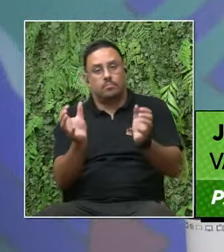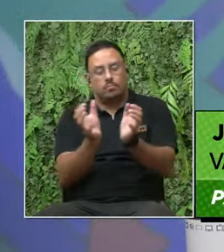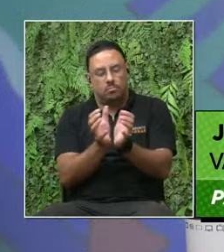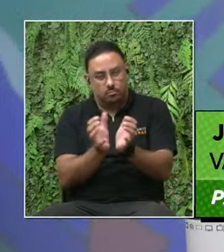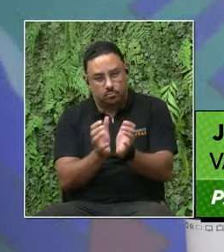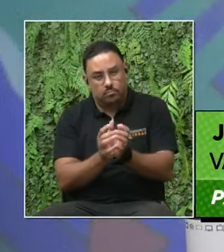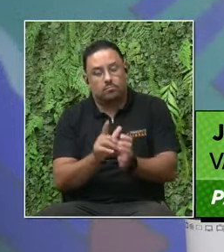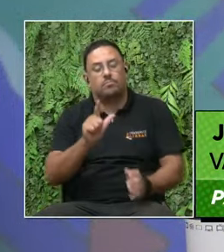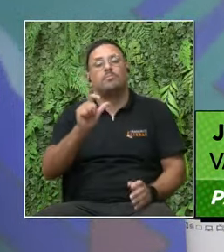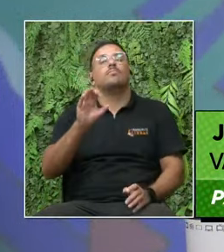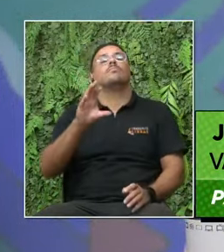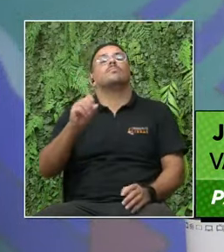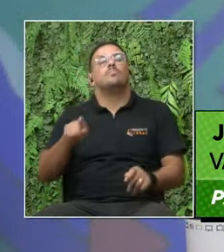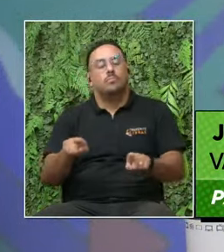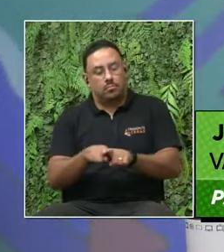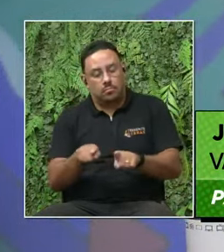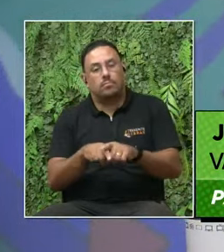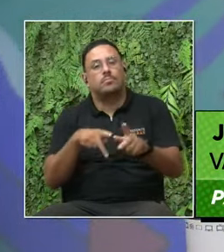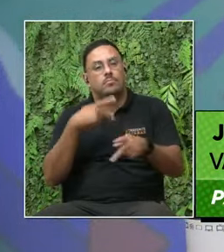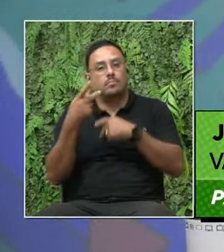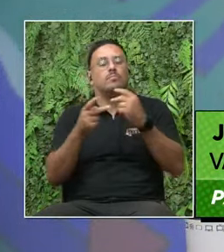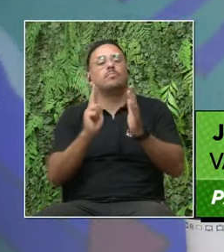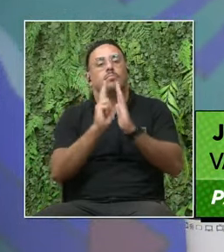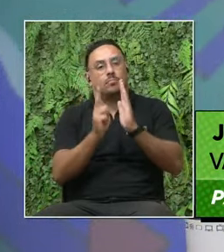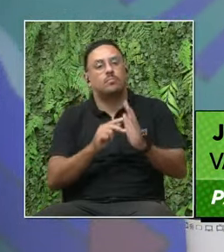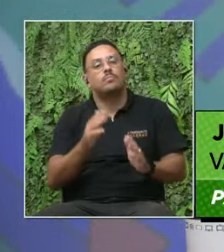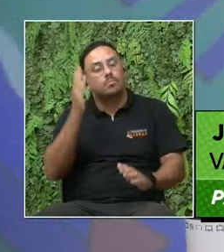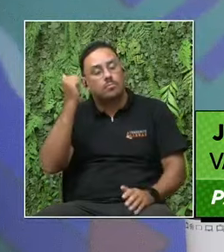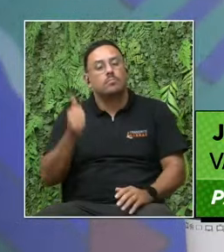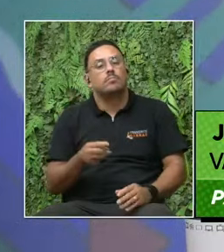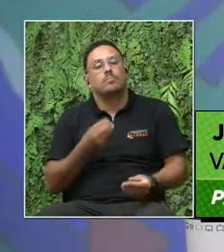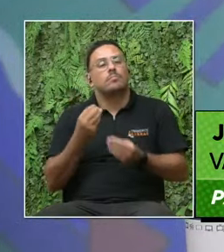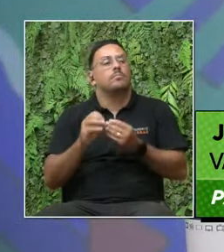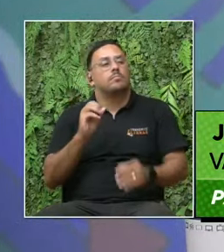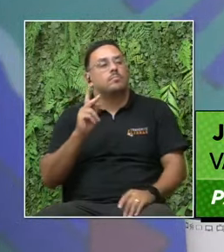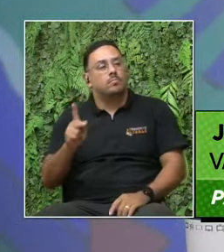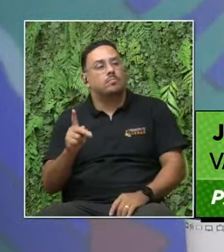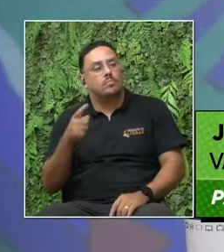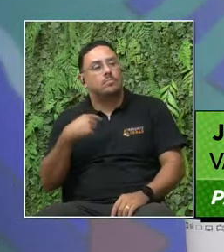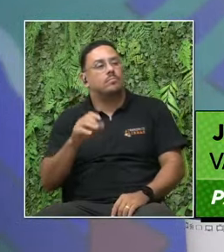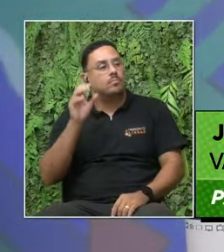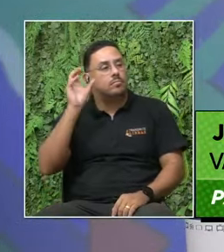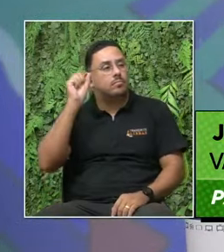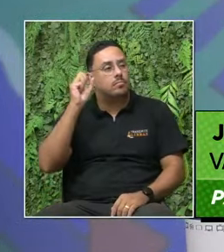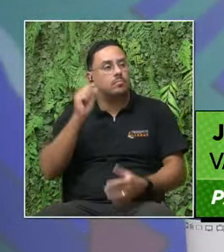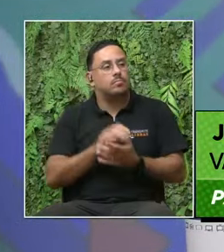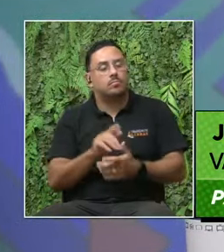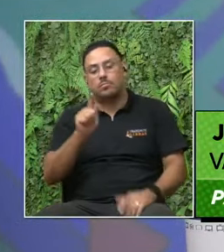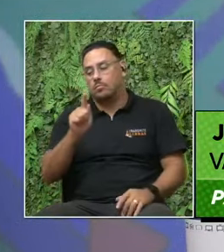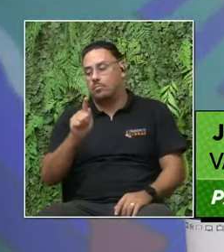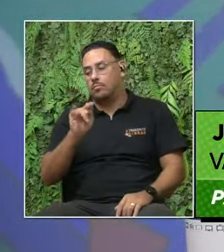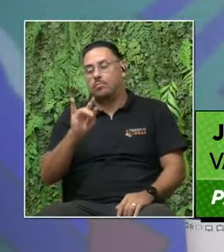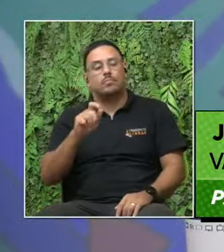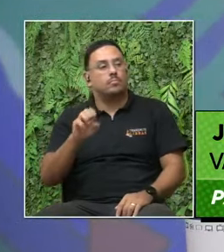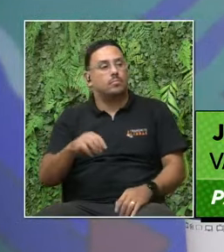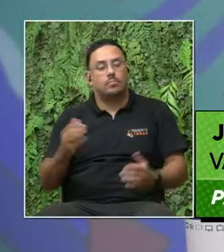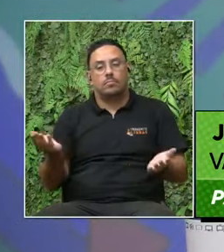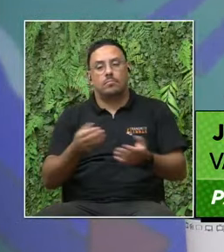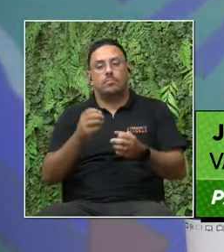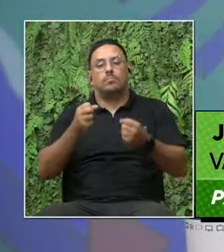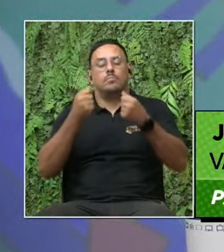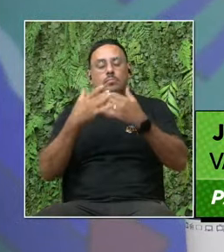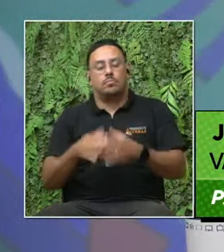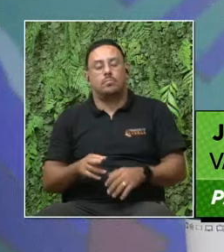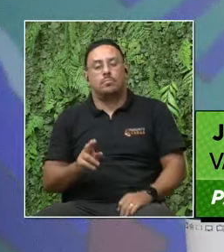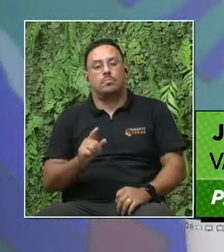Leandro cabido vai falar da escalação do Cruzeiro mas quero saber se tá OK pra gente ouvir a voz de Gilbert Campos agora falando da